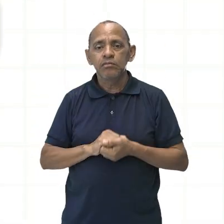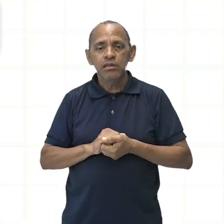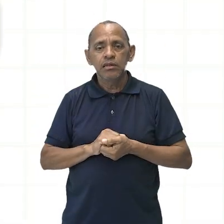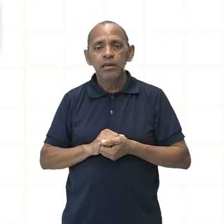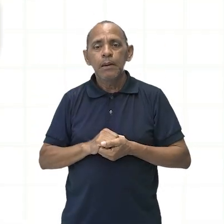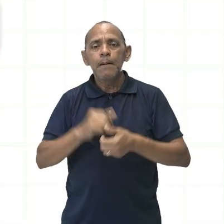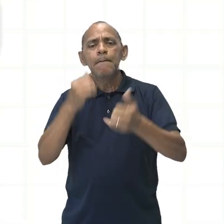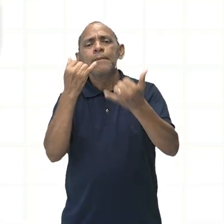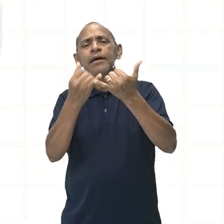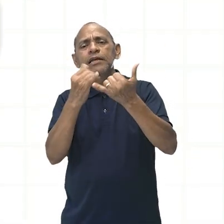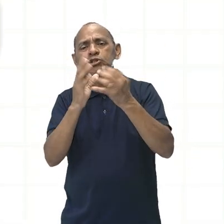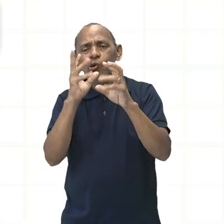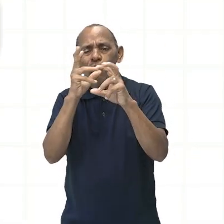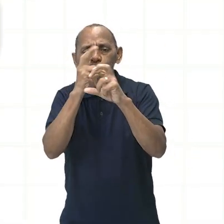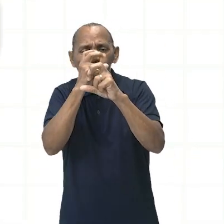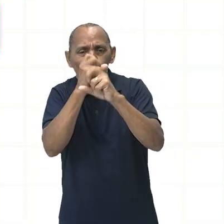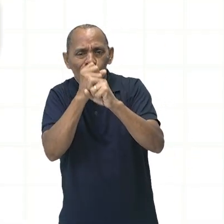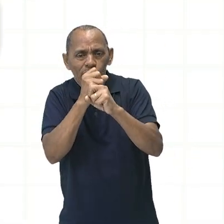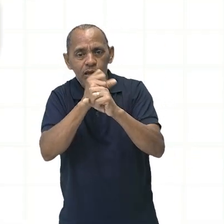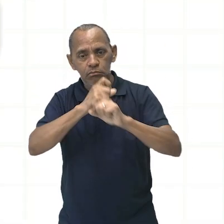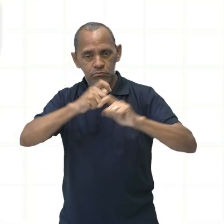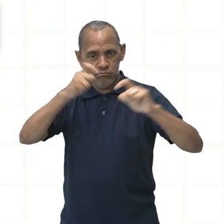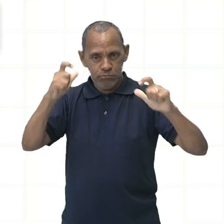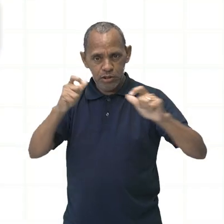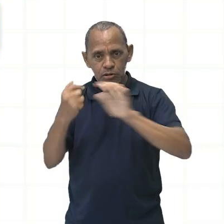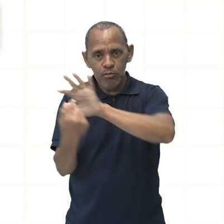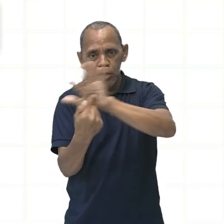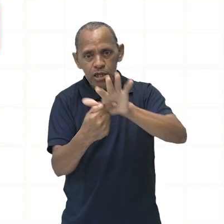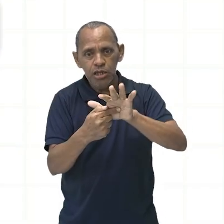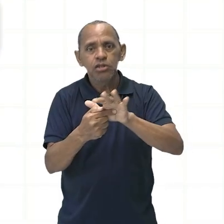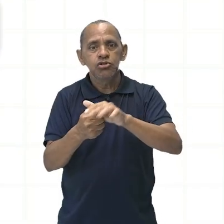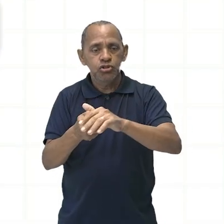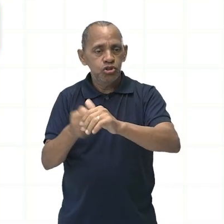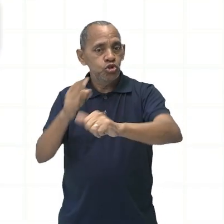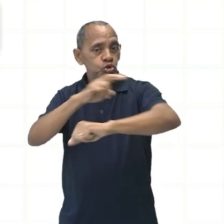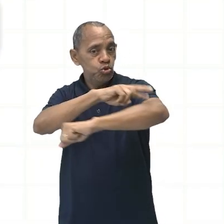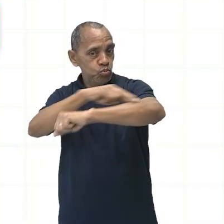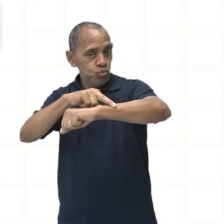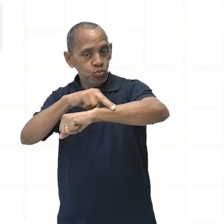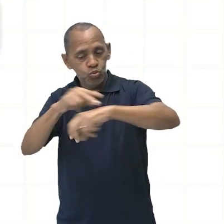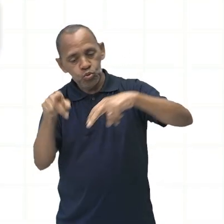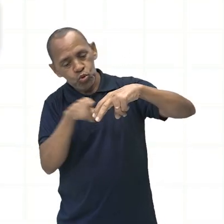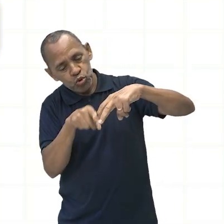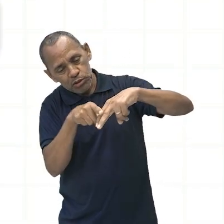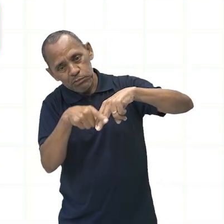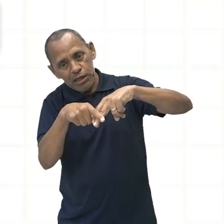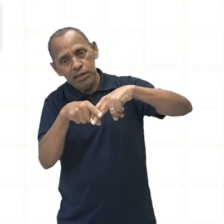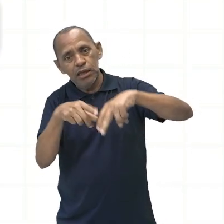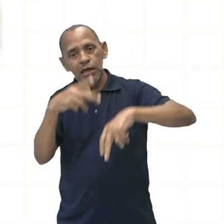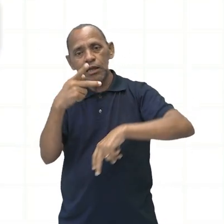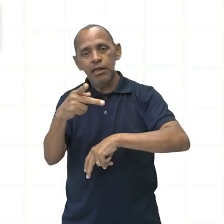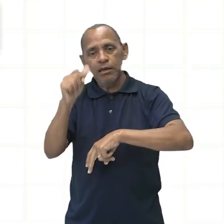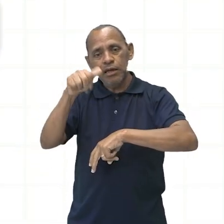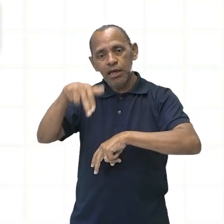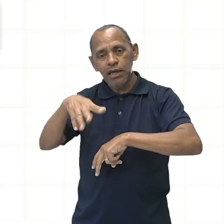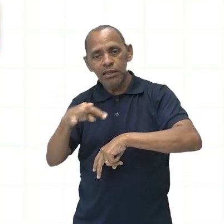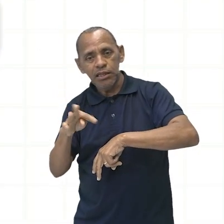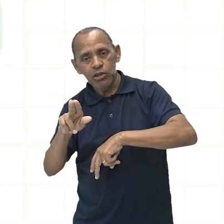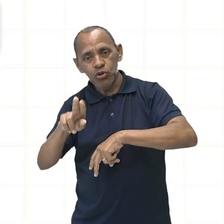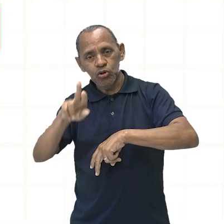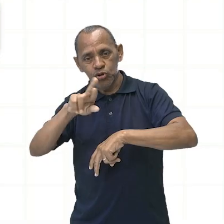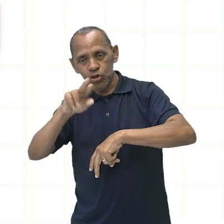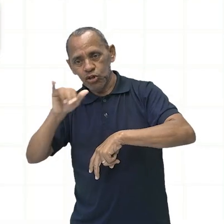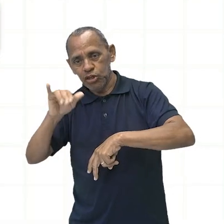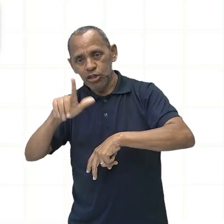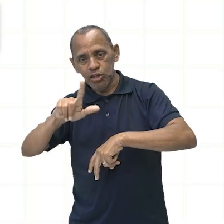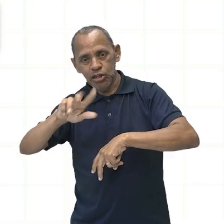pseudo-hipertrofia, o que significa que é o aumento aparente dos músculos da panturrilha devido à deposição excessiva do